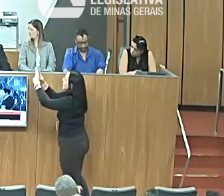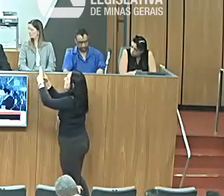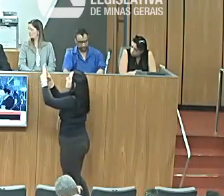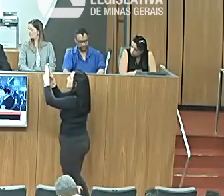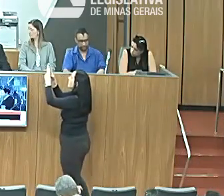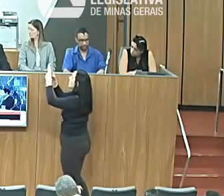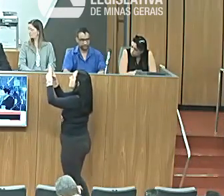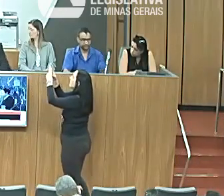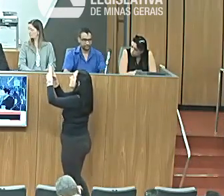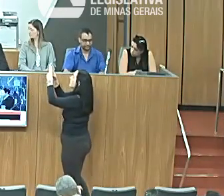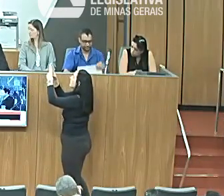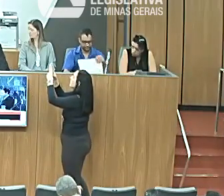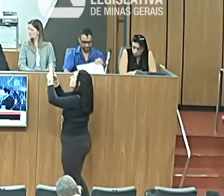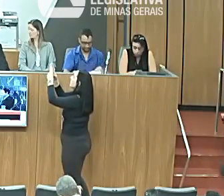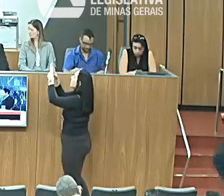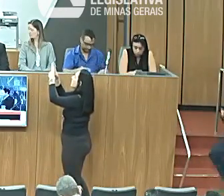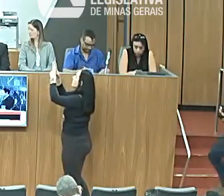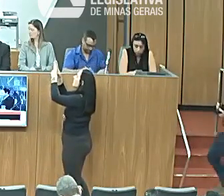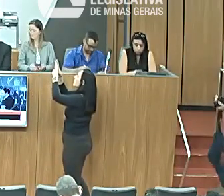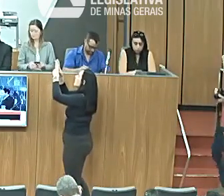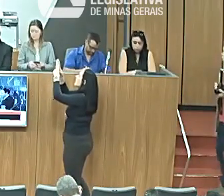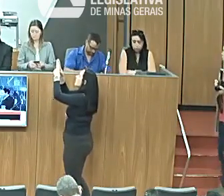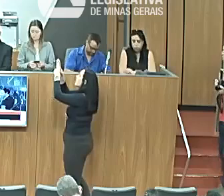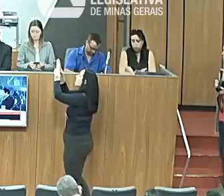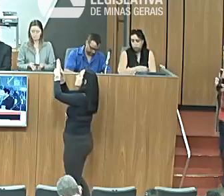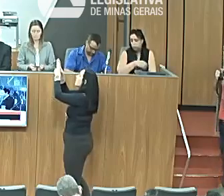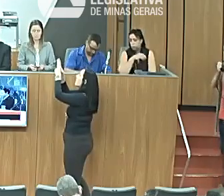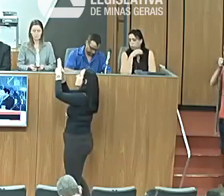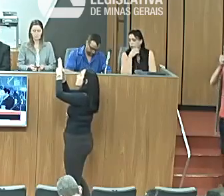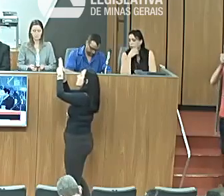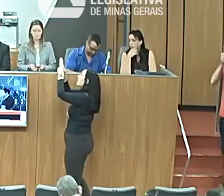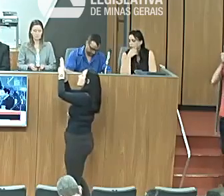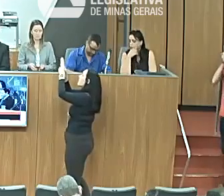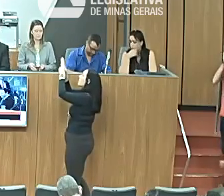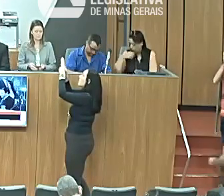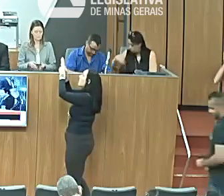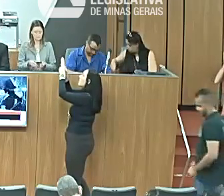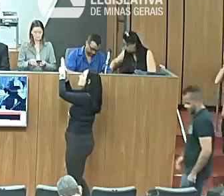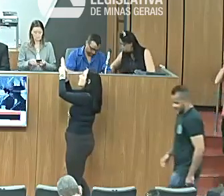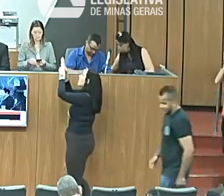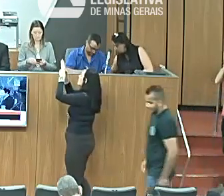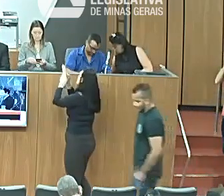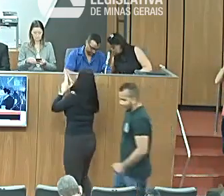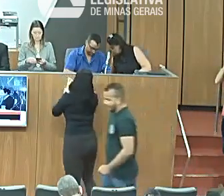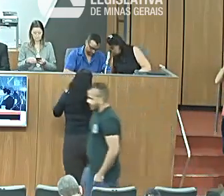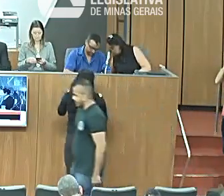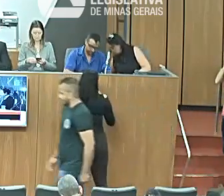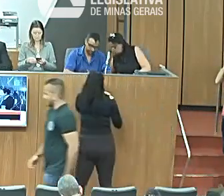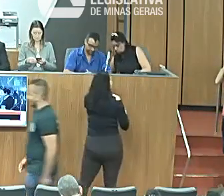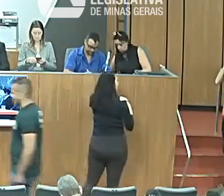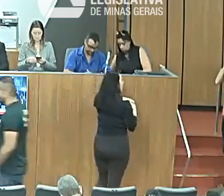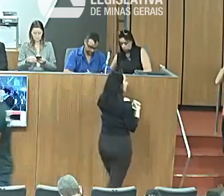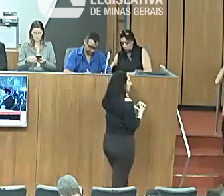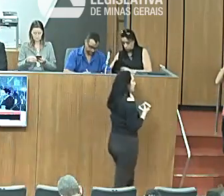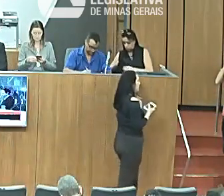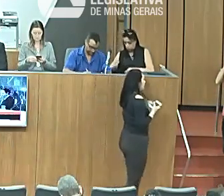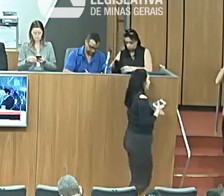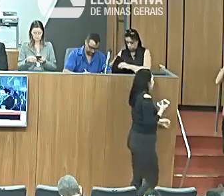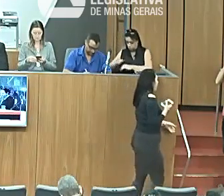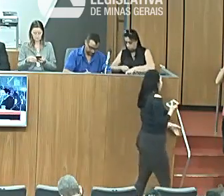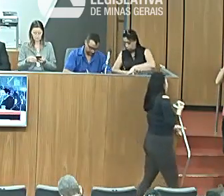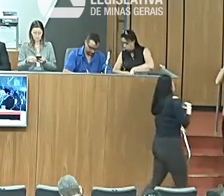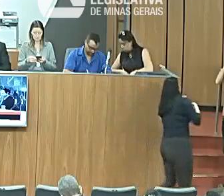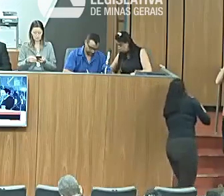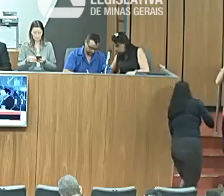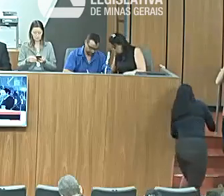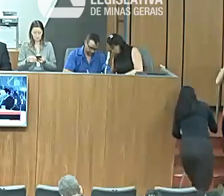interno aliás desculpa o artigo 100 e demais artigos seguintes o presidente tem que dirigir os